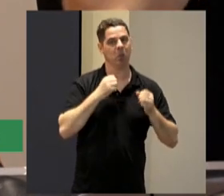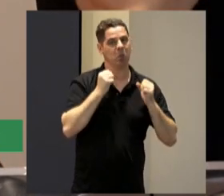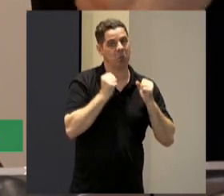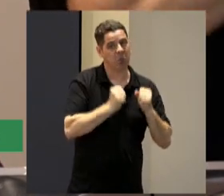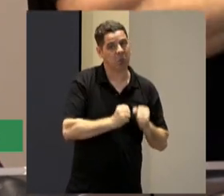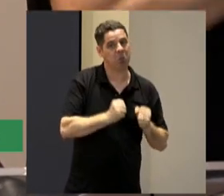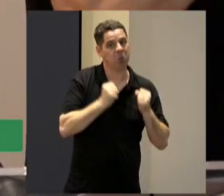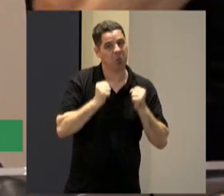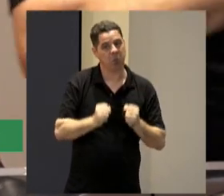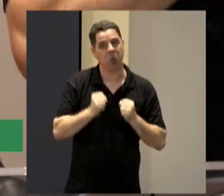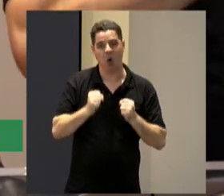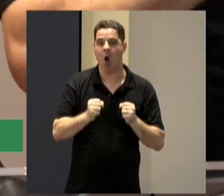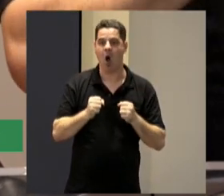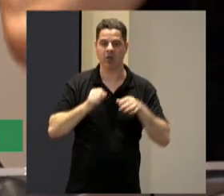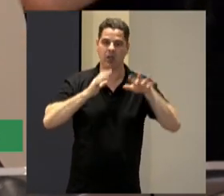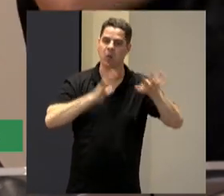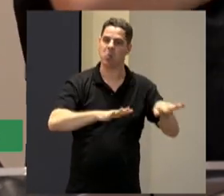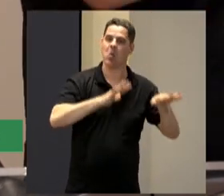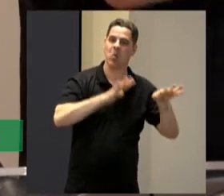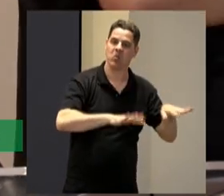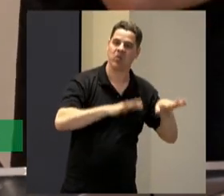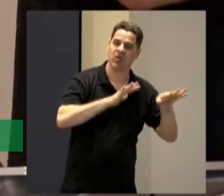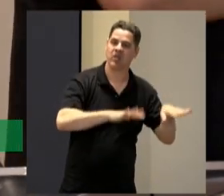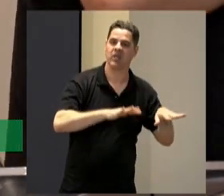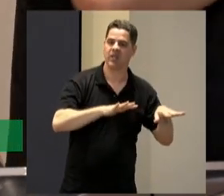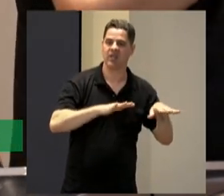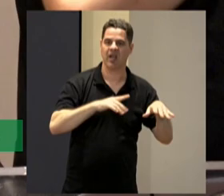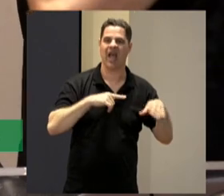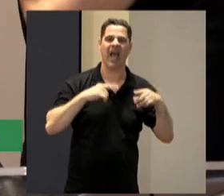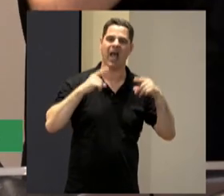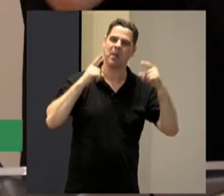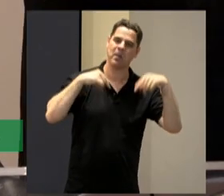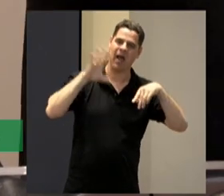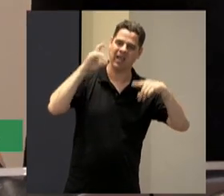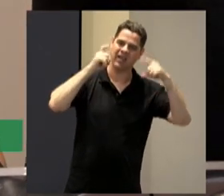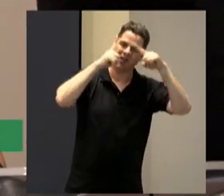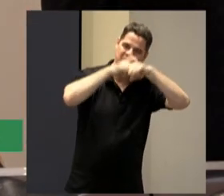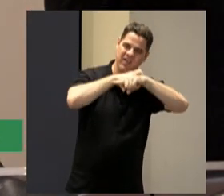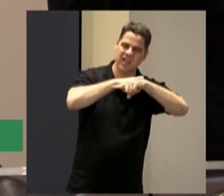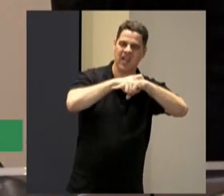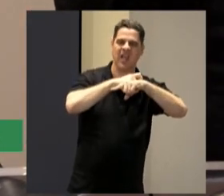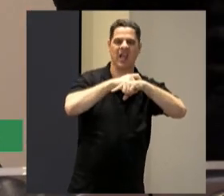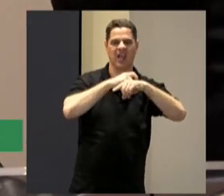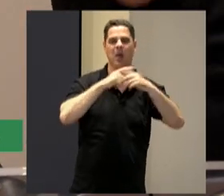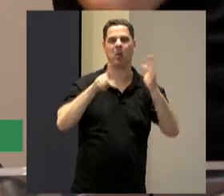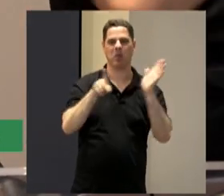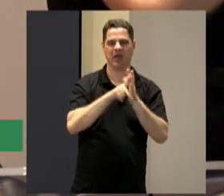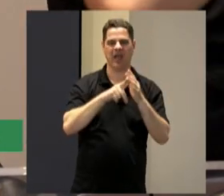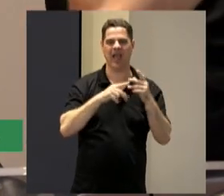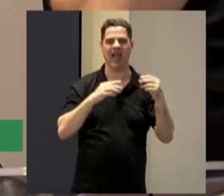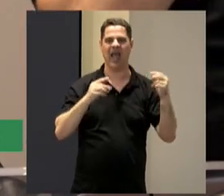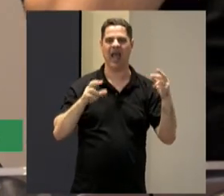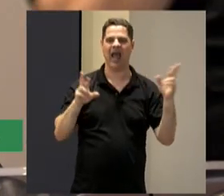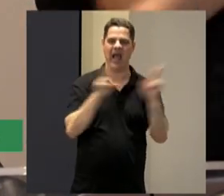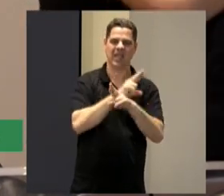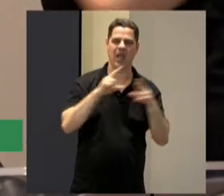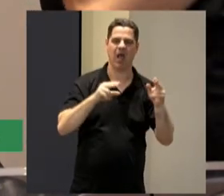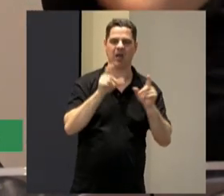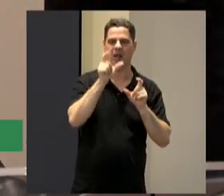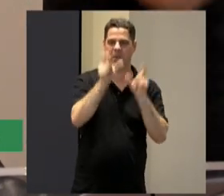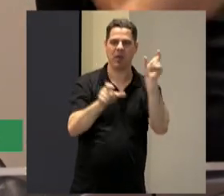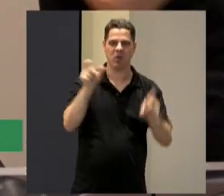poderíamos fazer um movimento difícil no campo civilizatório. Mas